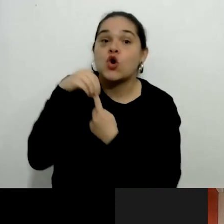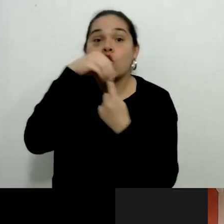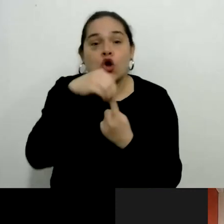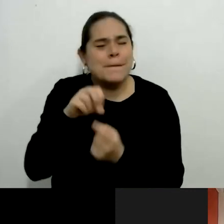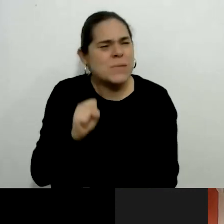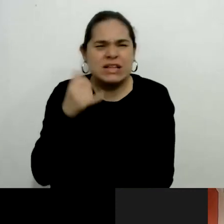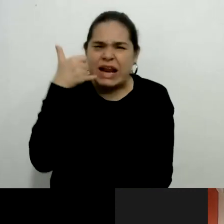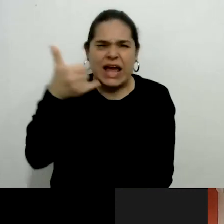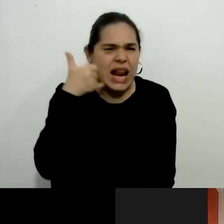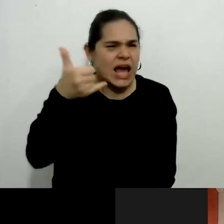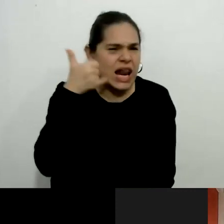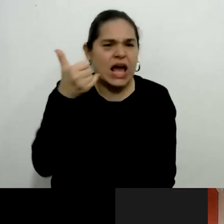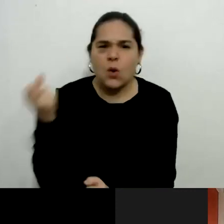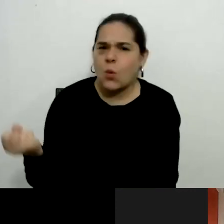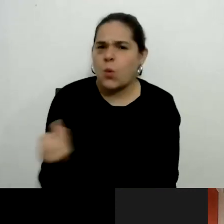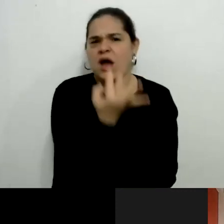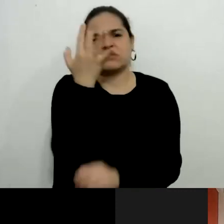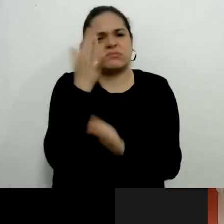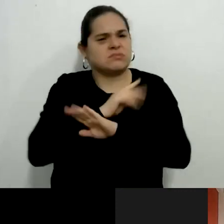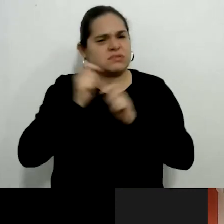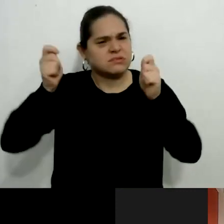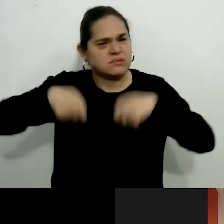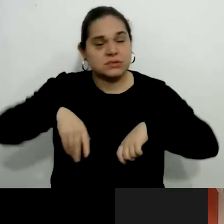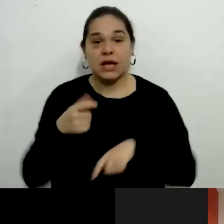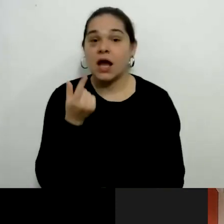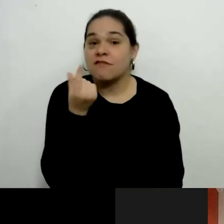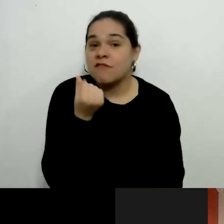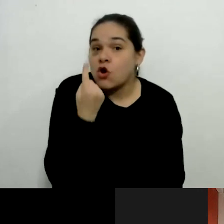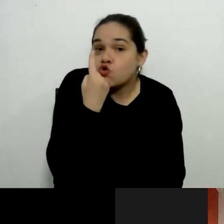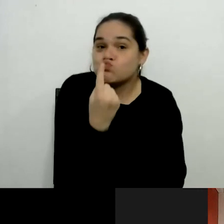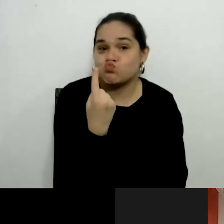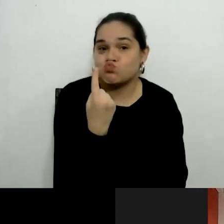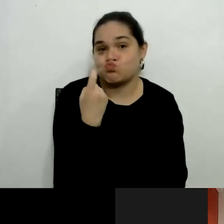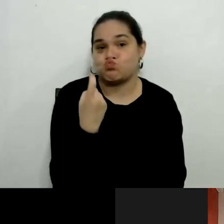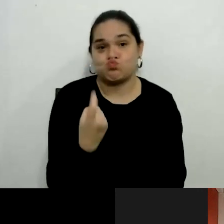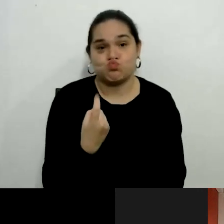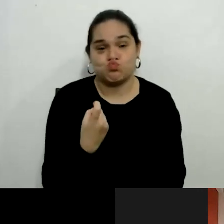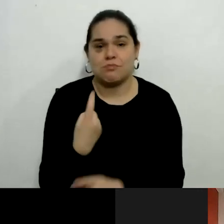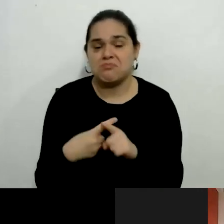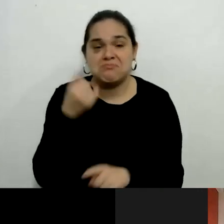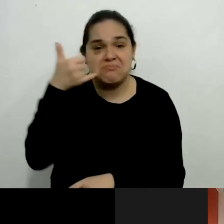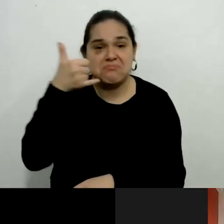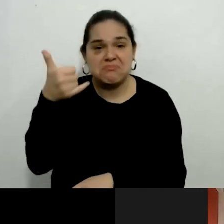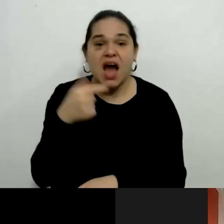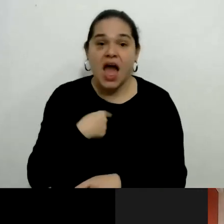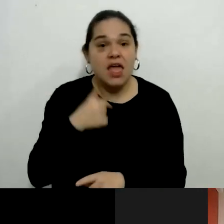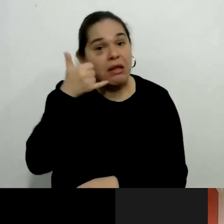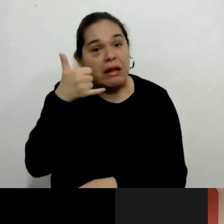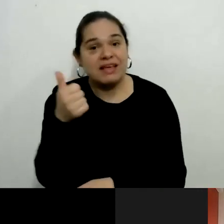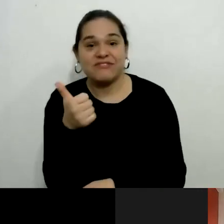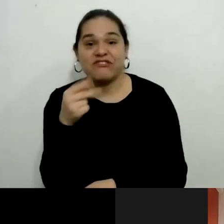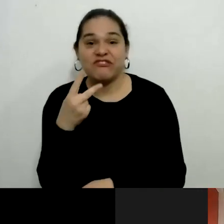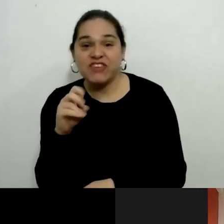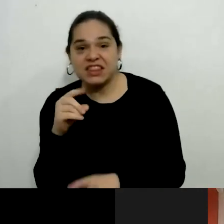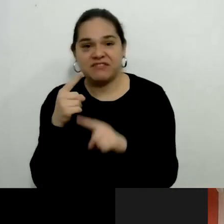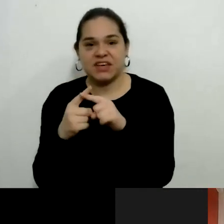consultas quiser e vai pagar só aquele X valor. Não vai, porque você fez consultas, não vai ter XX, é só X